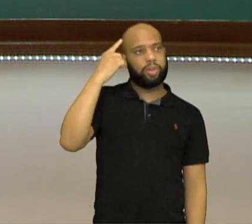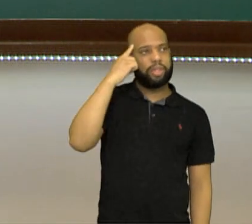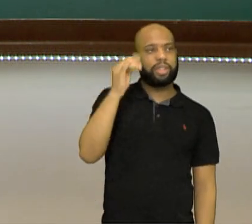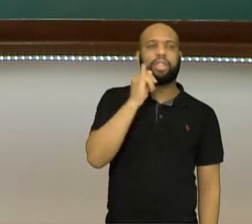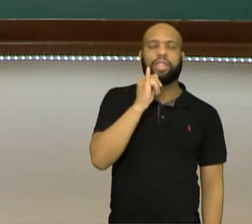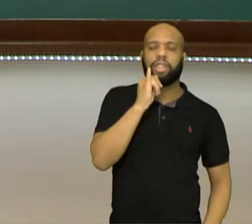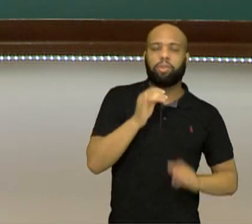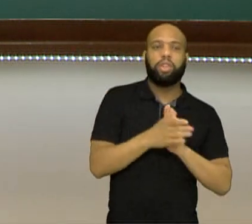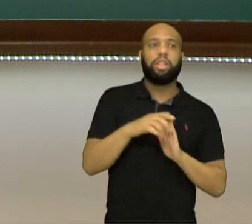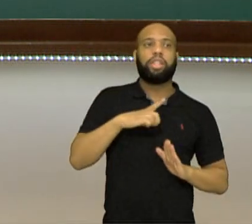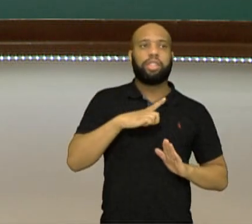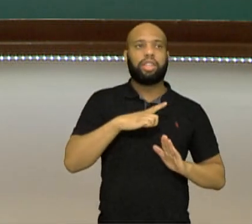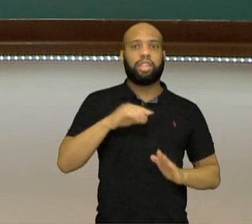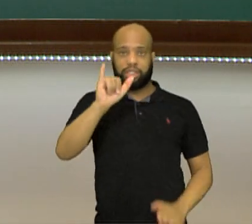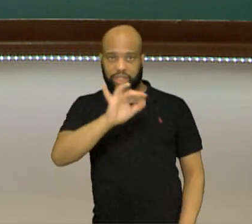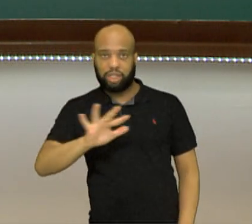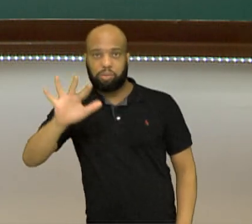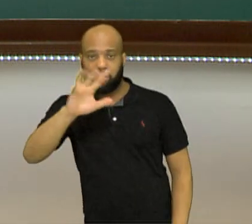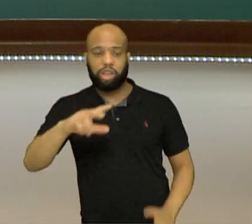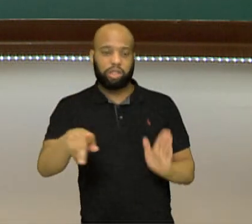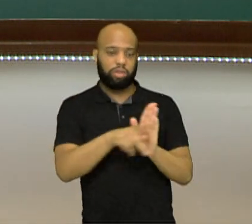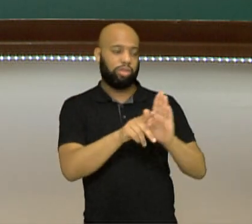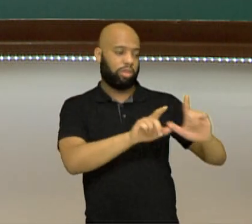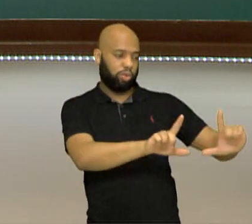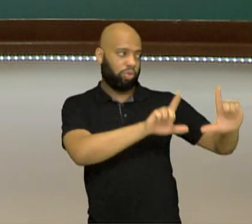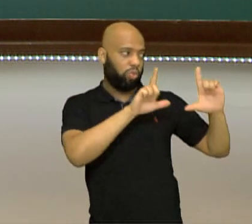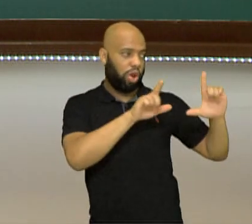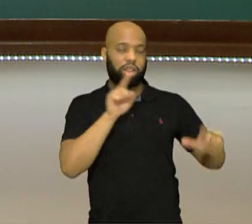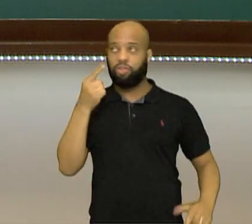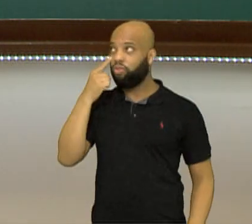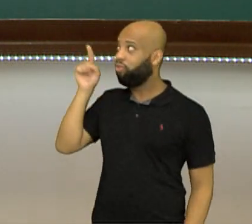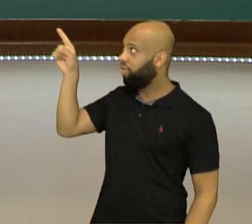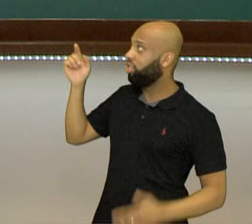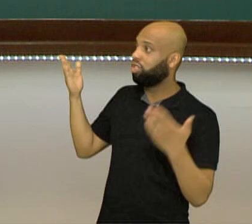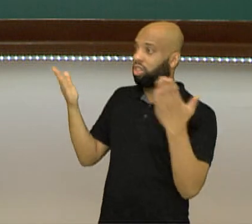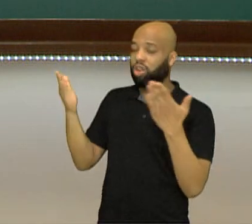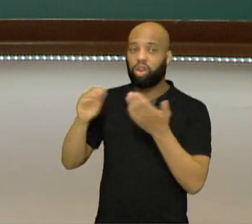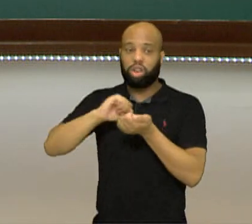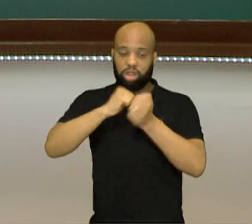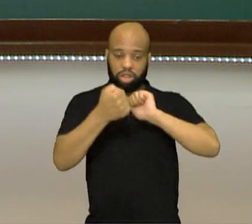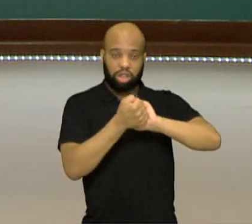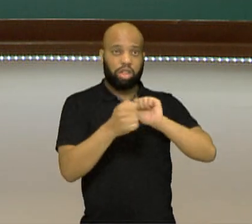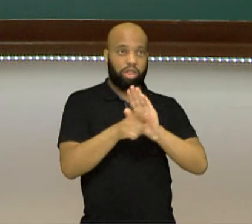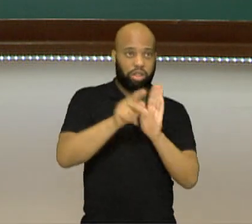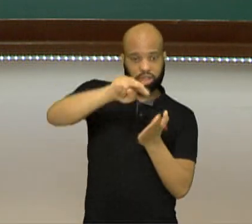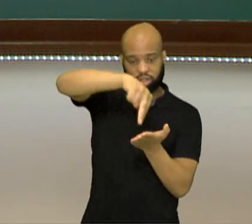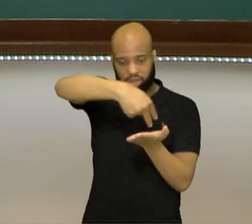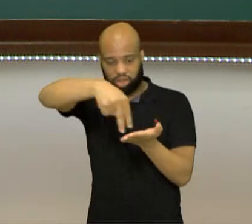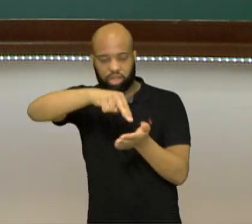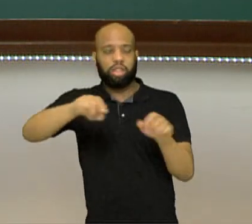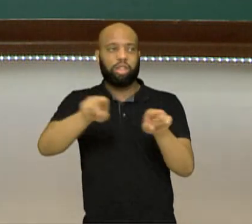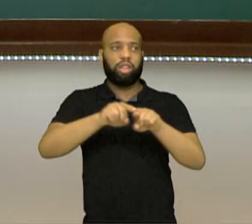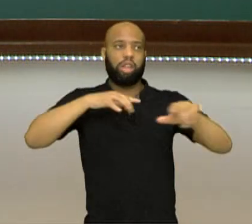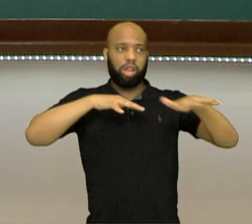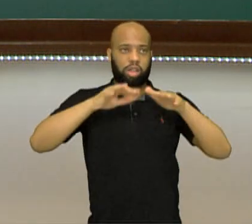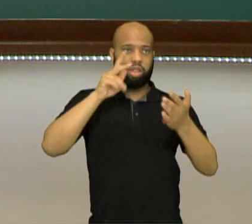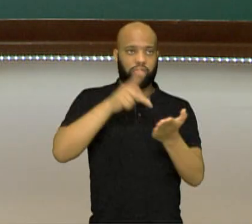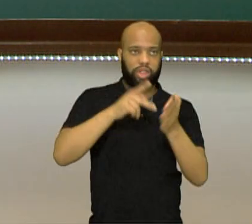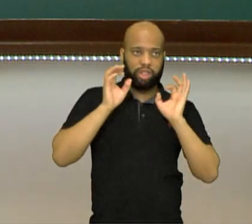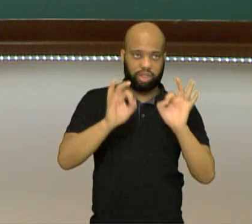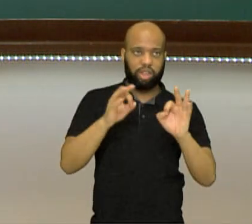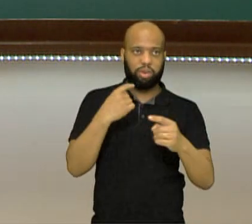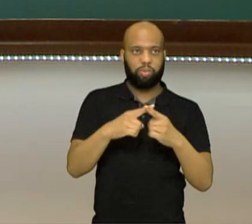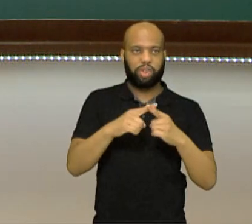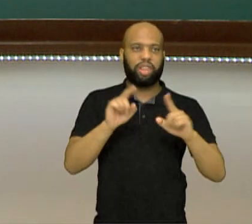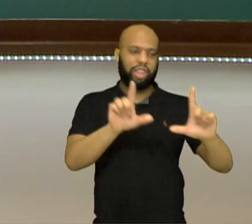pegar essas imagens dos quadros que você está vendo e transformá-la em dança, em movimento real? É claro que aqui são